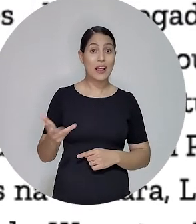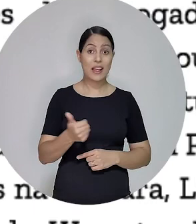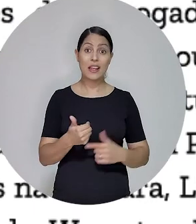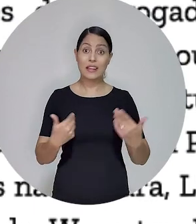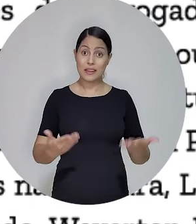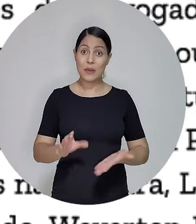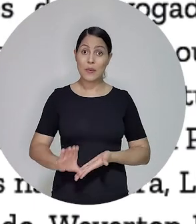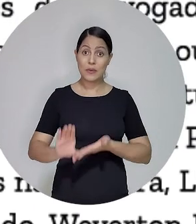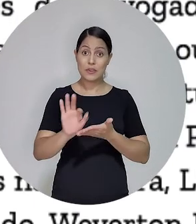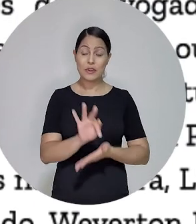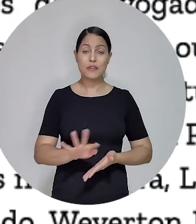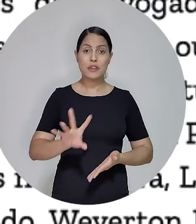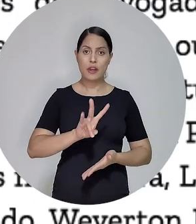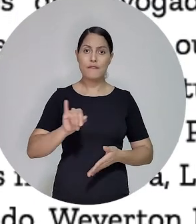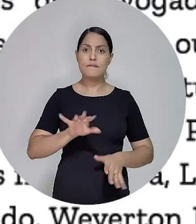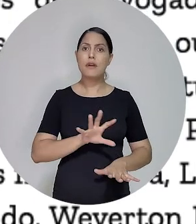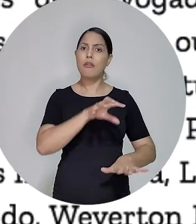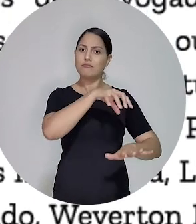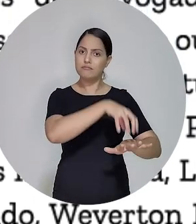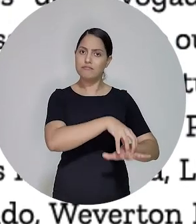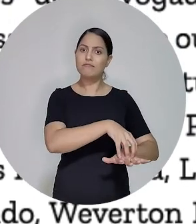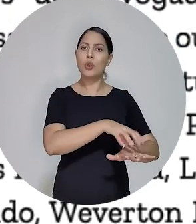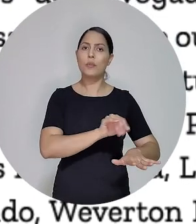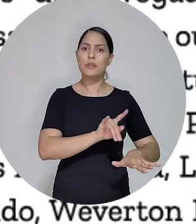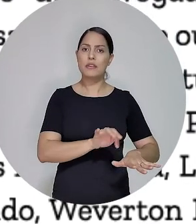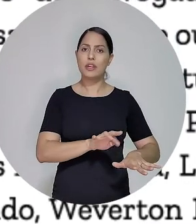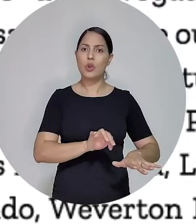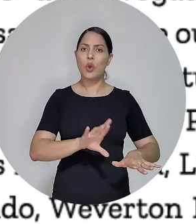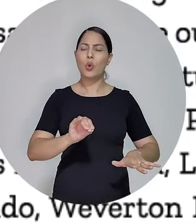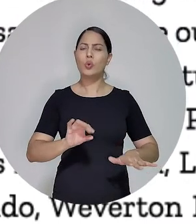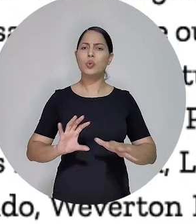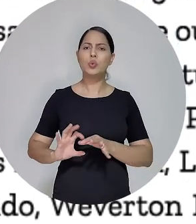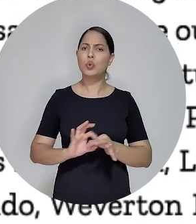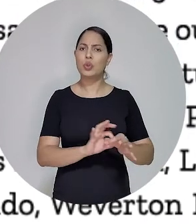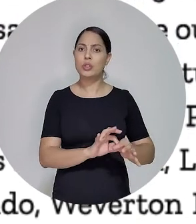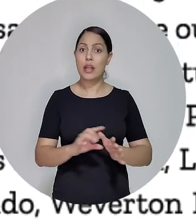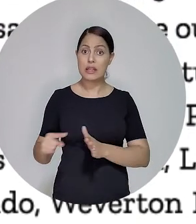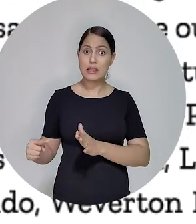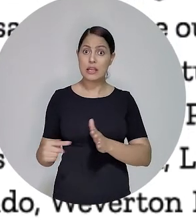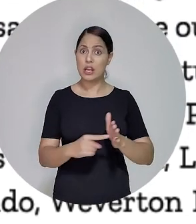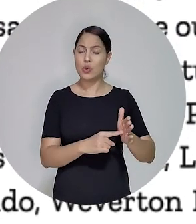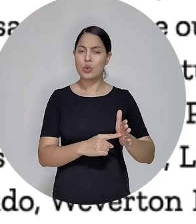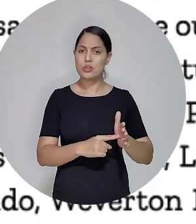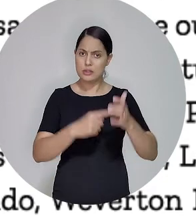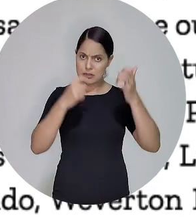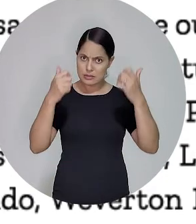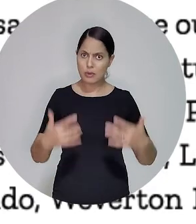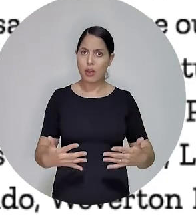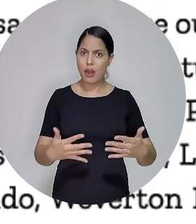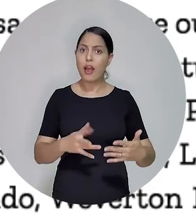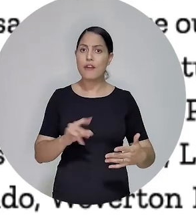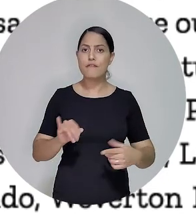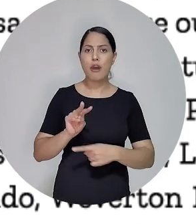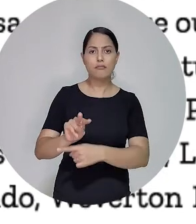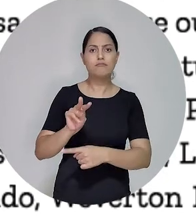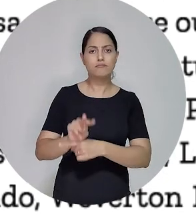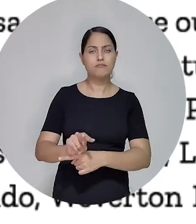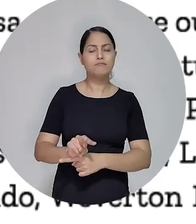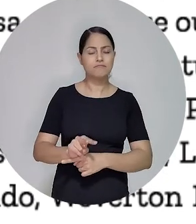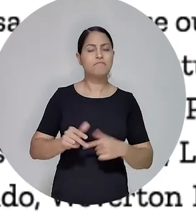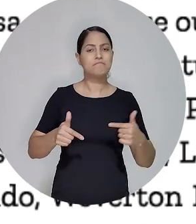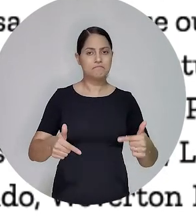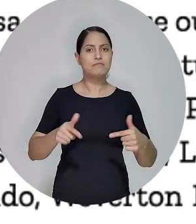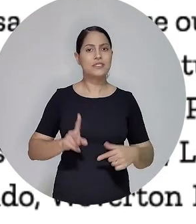esse trabalho, o Conselho Federal lançará em breve o Observatório de Honorários, que receberá denúncias e prestará